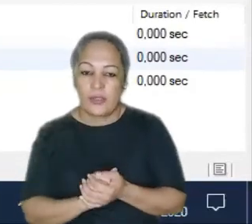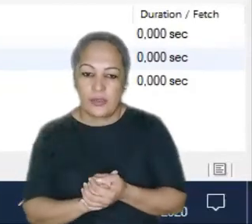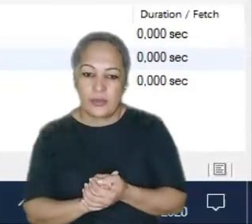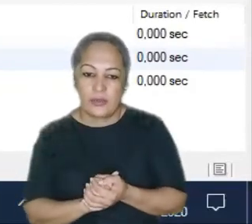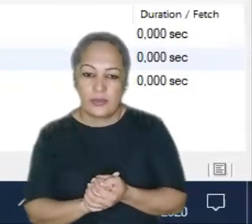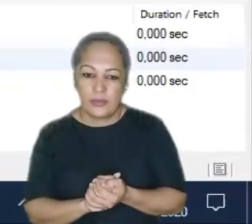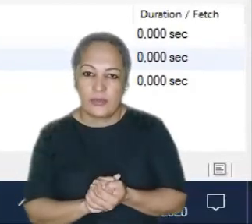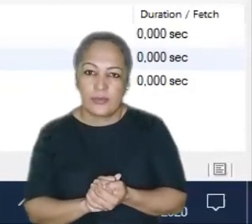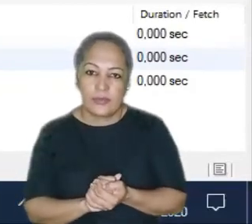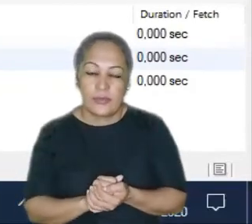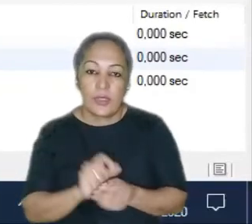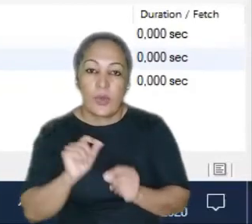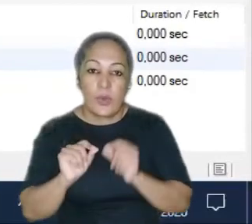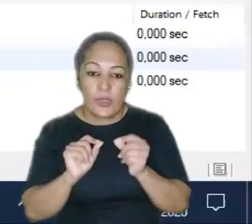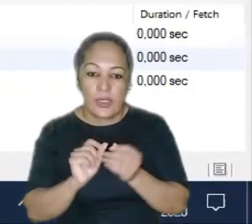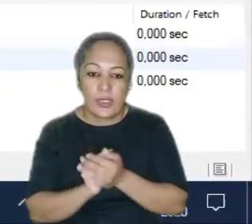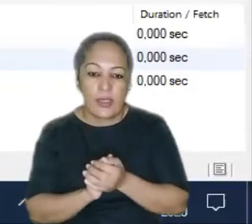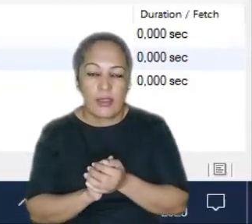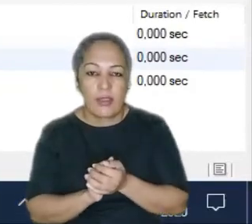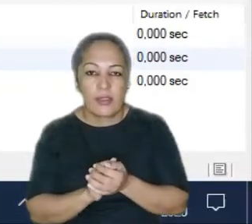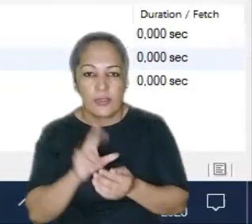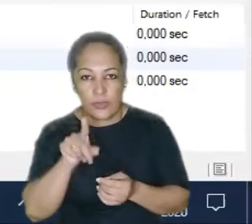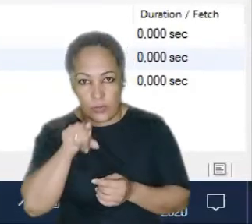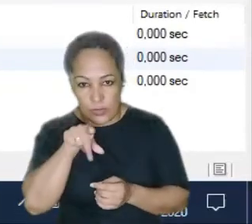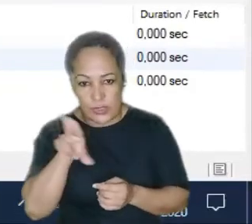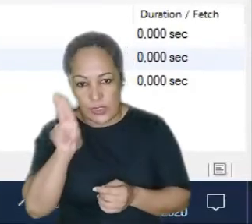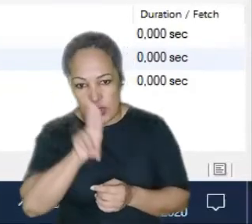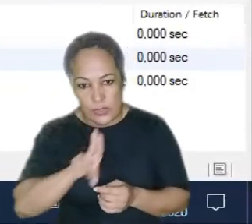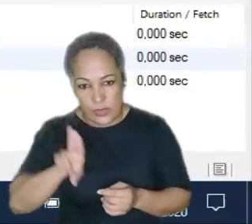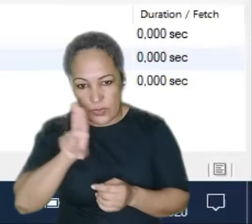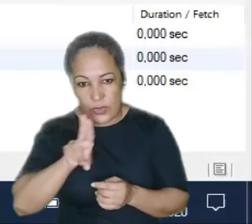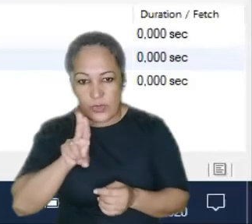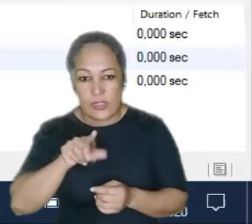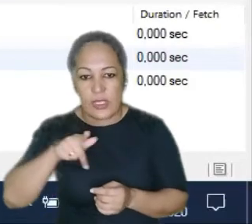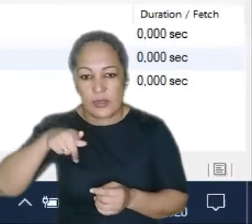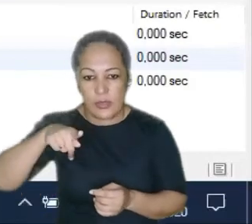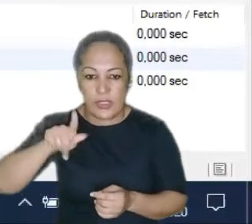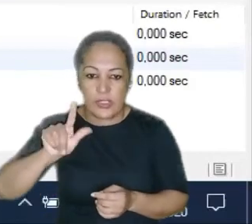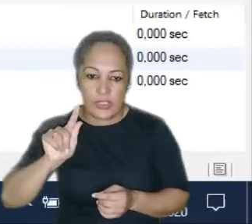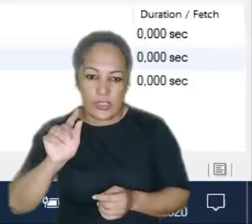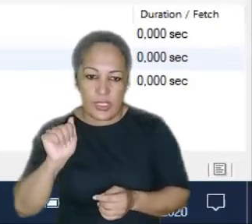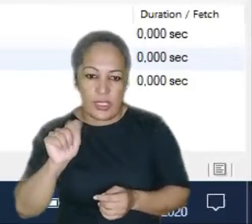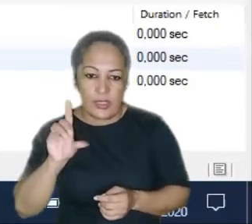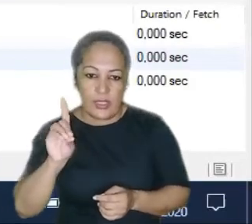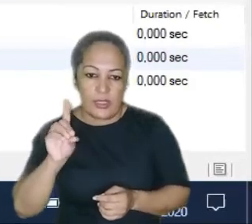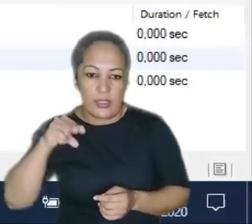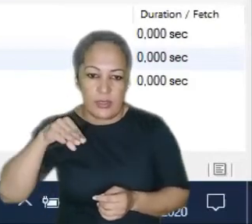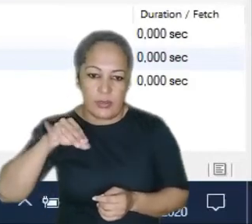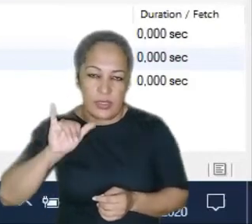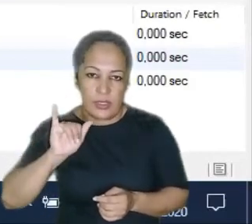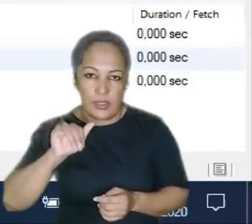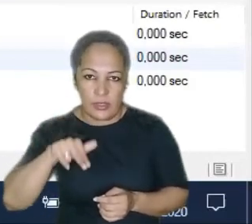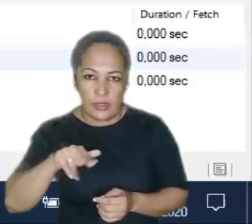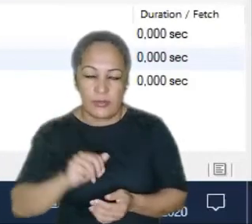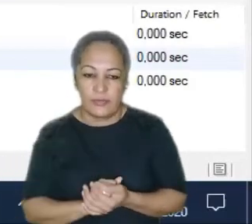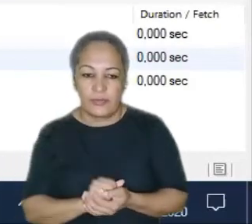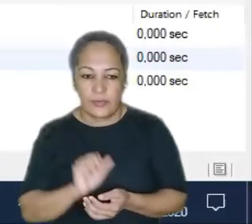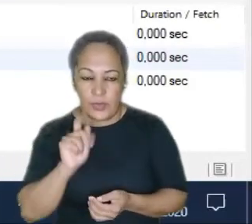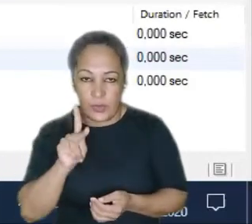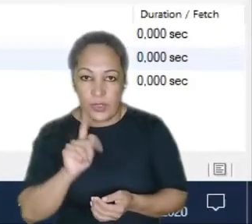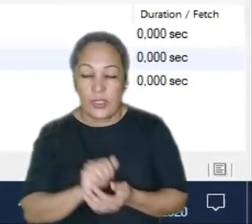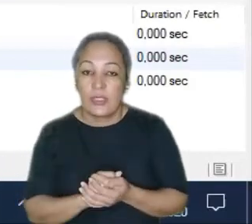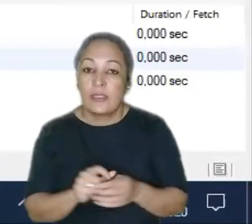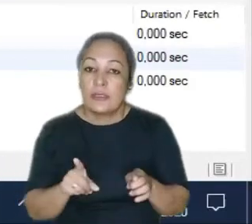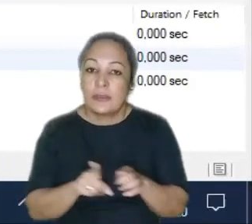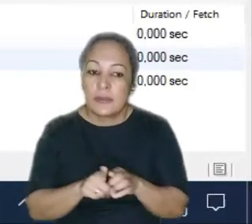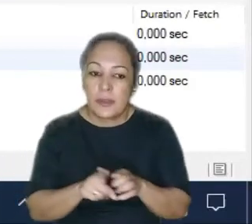interface gráfica que vocês vão usar no PostgRE, igual eu mostrei aqui no Workbench, tá bom? Eu gosto de